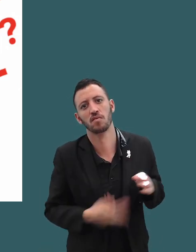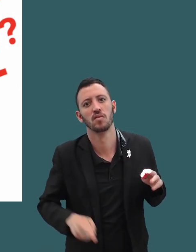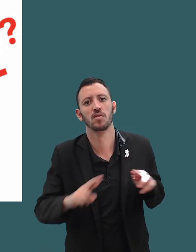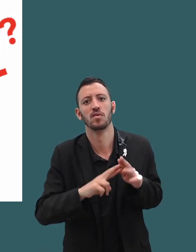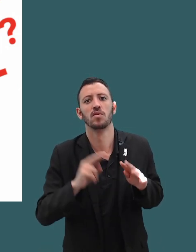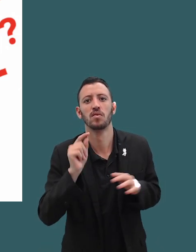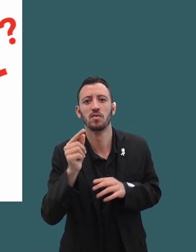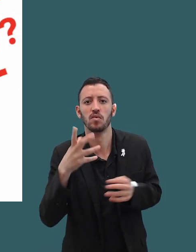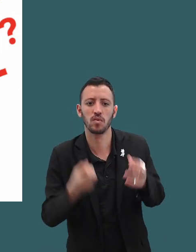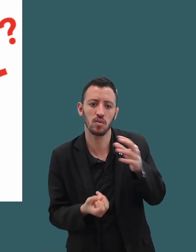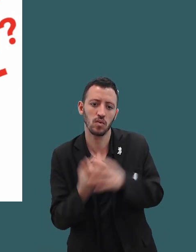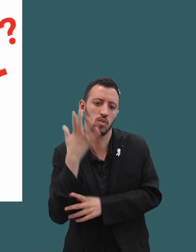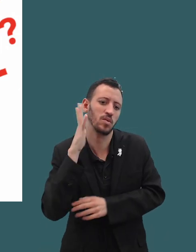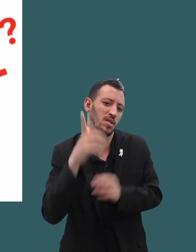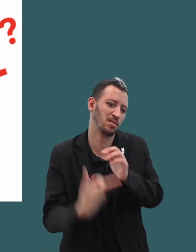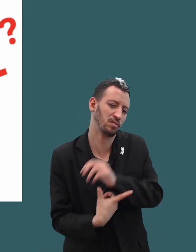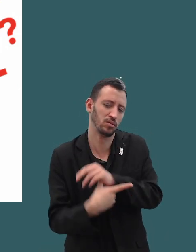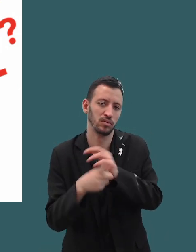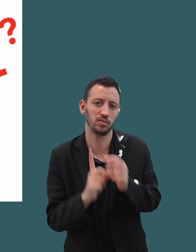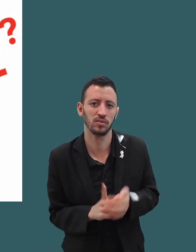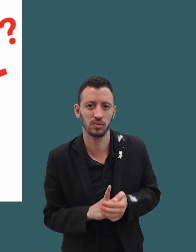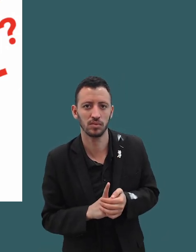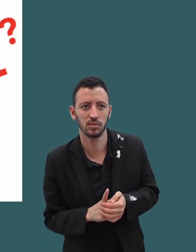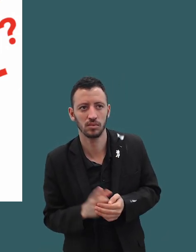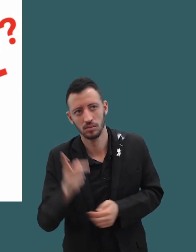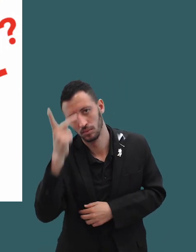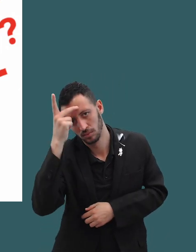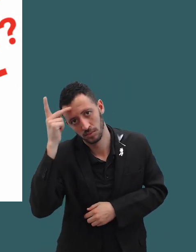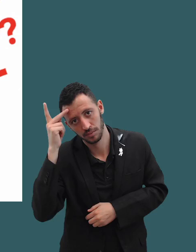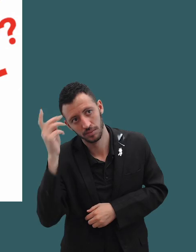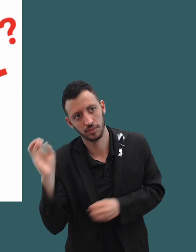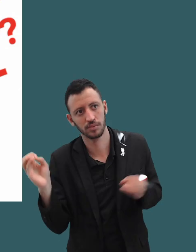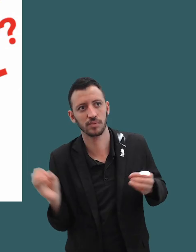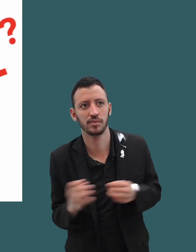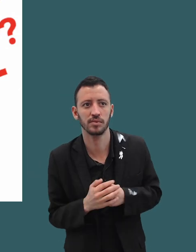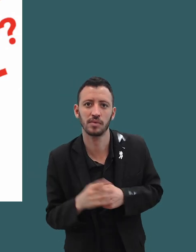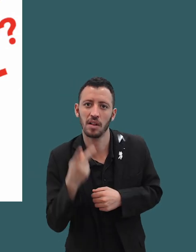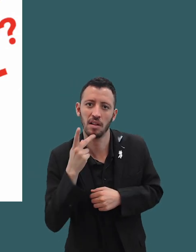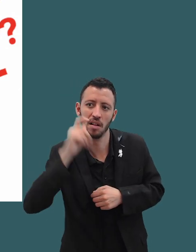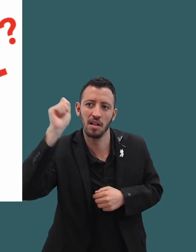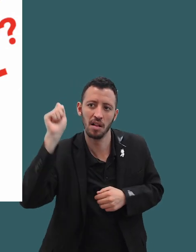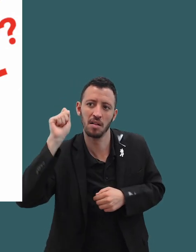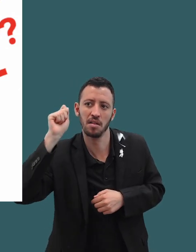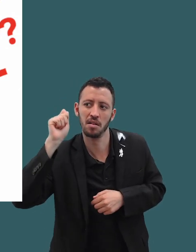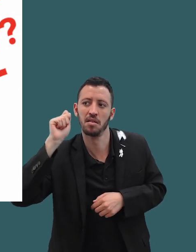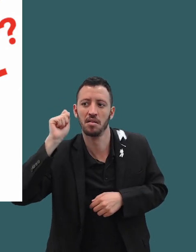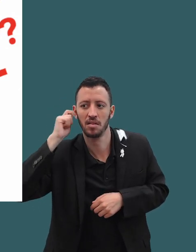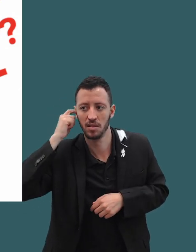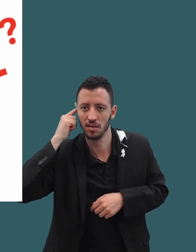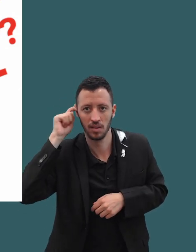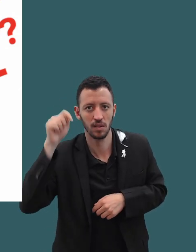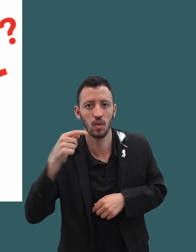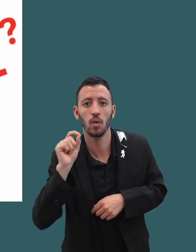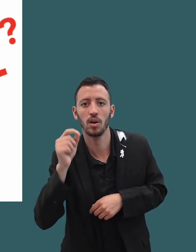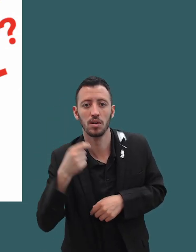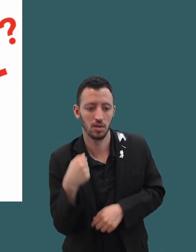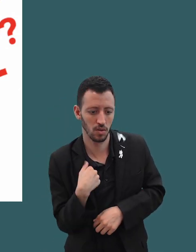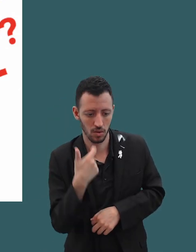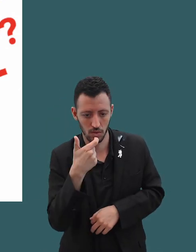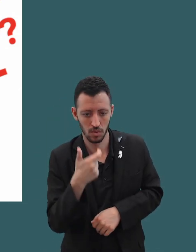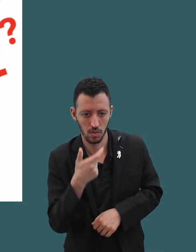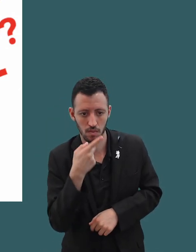todo um discurso que foi construído antes. E a pessoa vai ler isso aqui e vai lembrar. Ah, olha só. O que eu estou